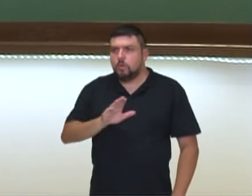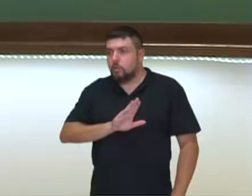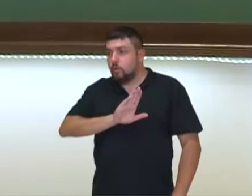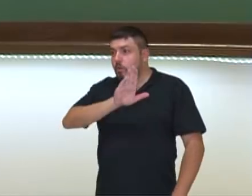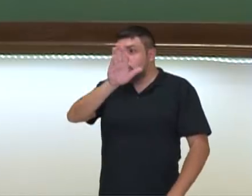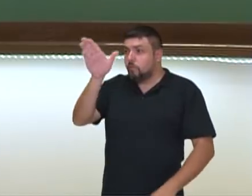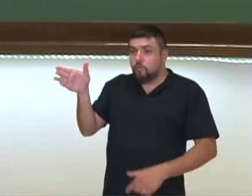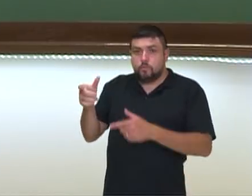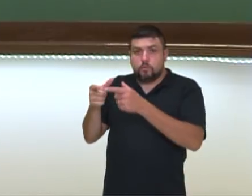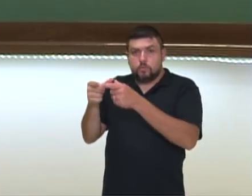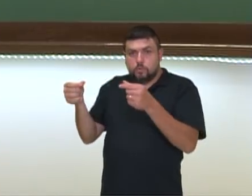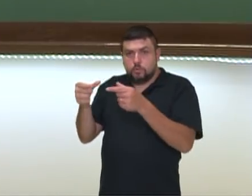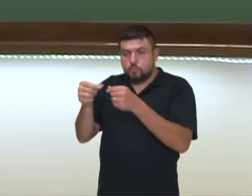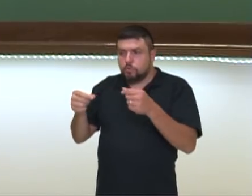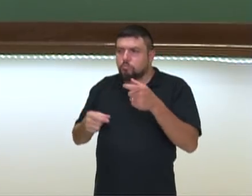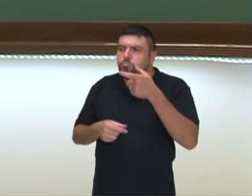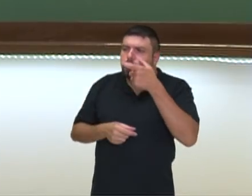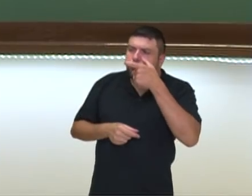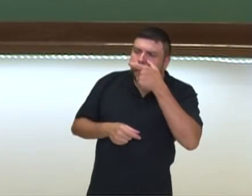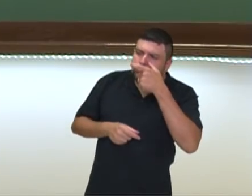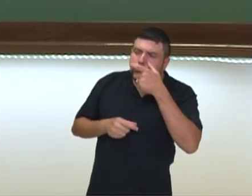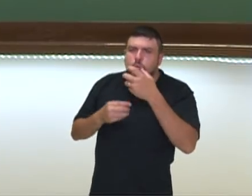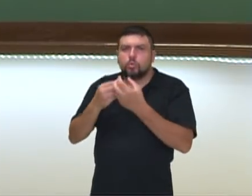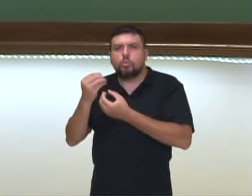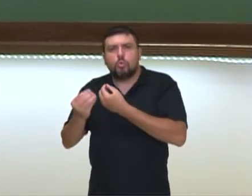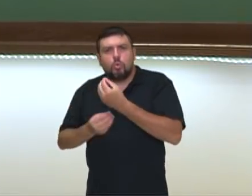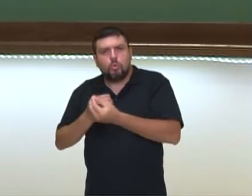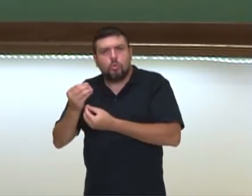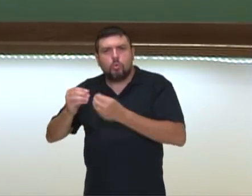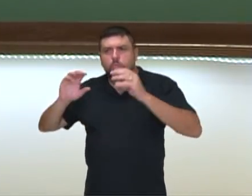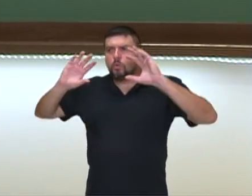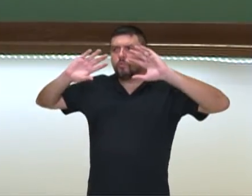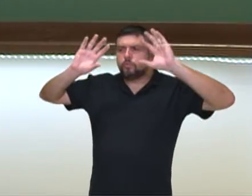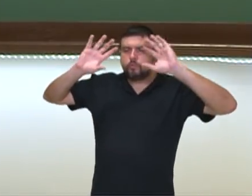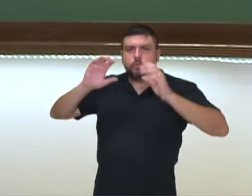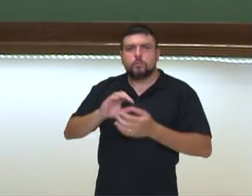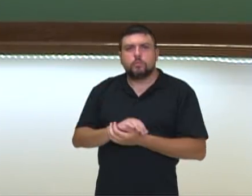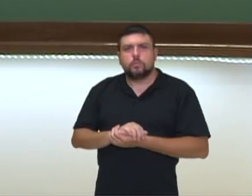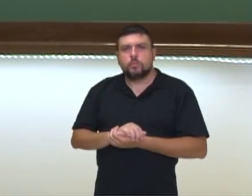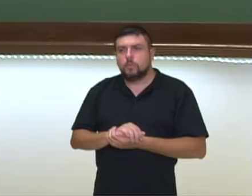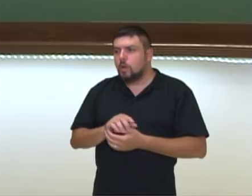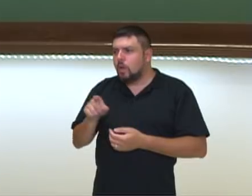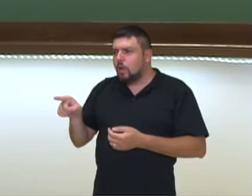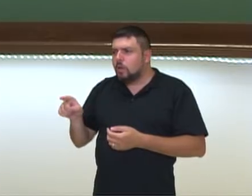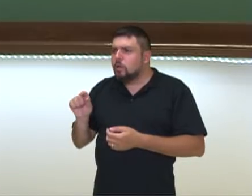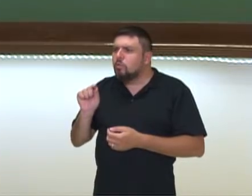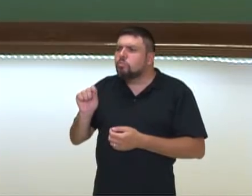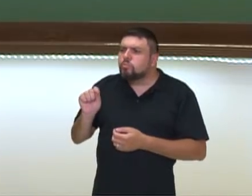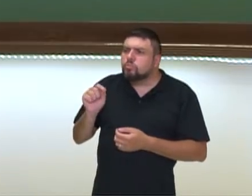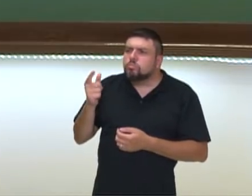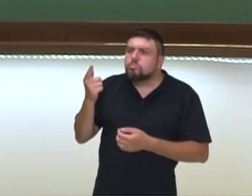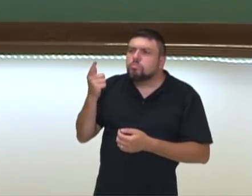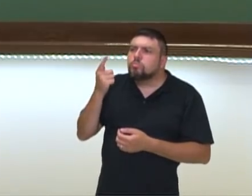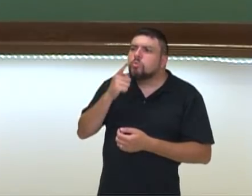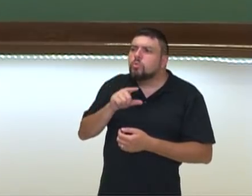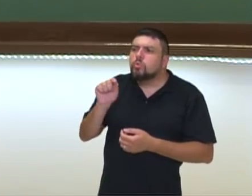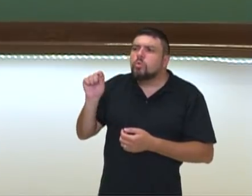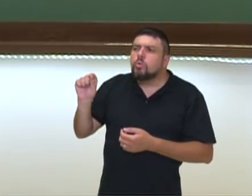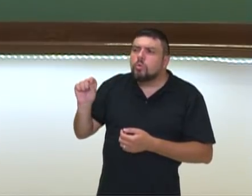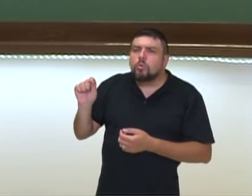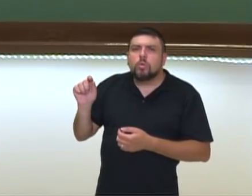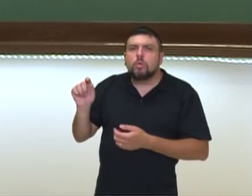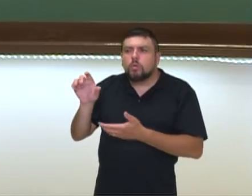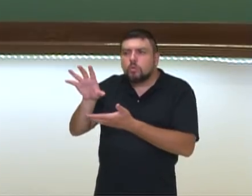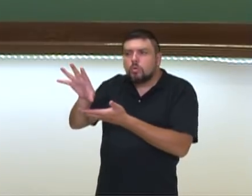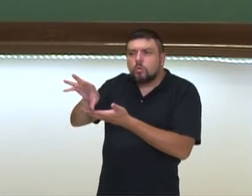como era o voleibol em outras regiões na Europa, era analisar o que deu certo e copiar, ou seja, por que não copiar aquilo que deu